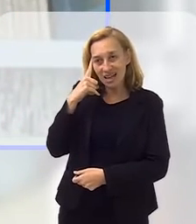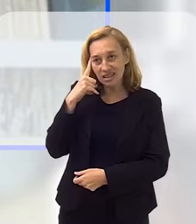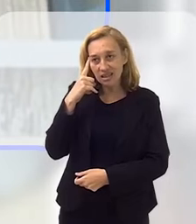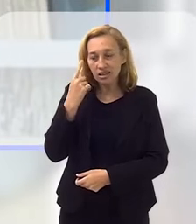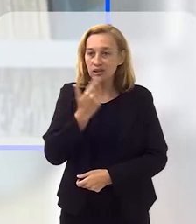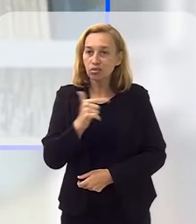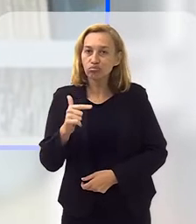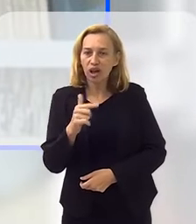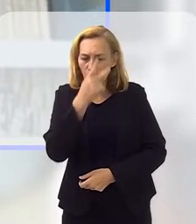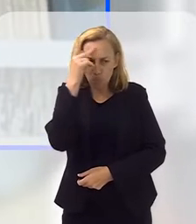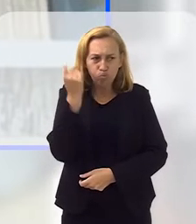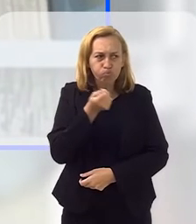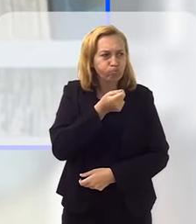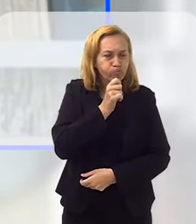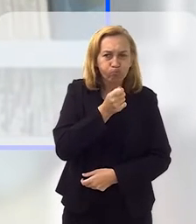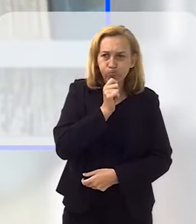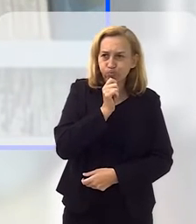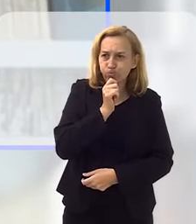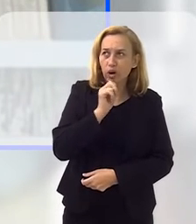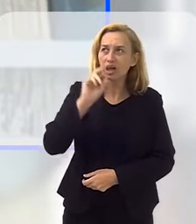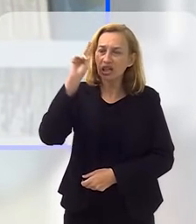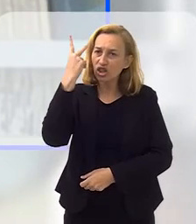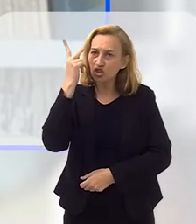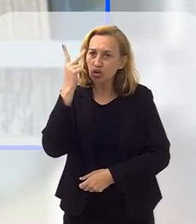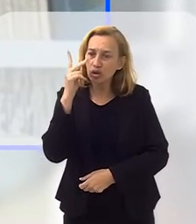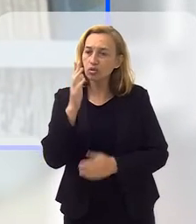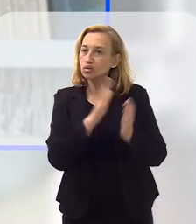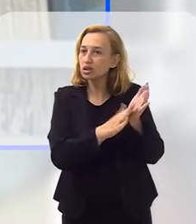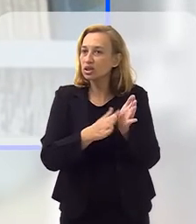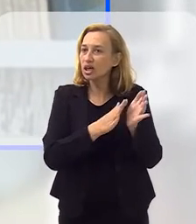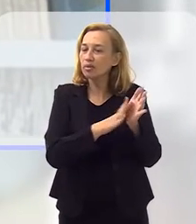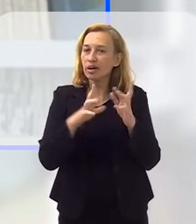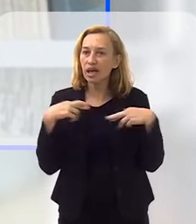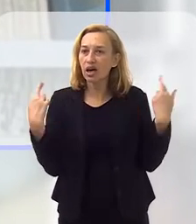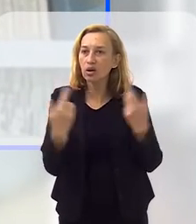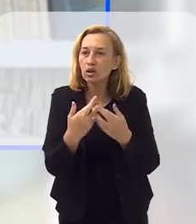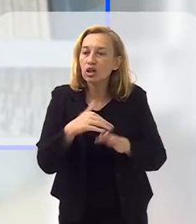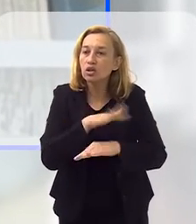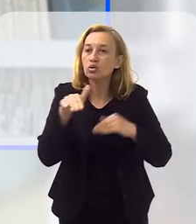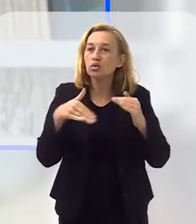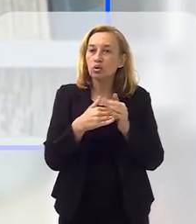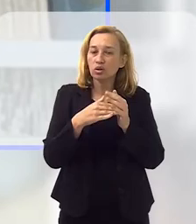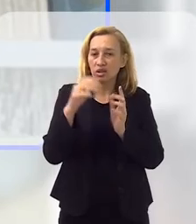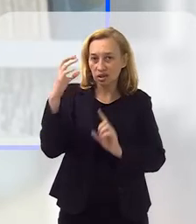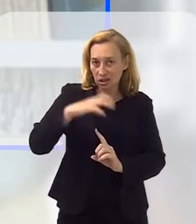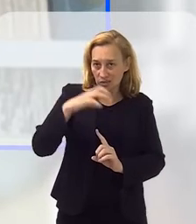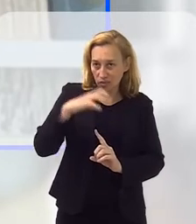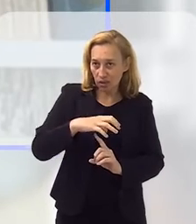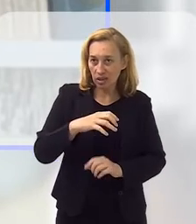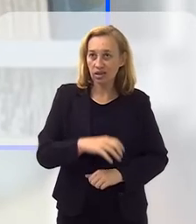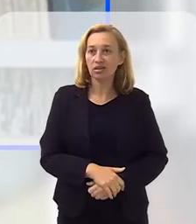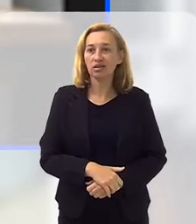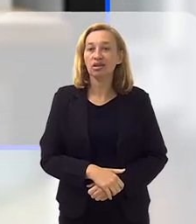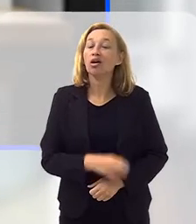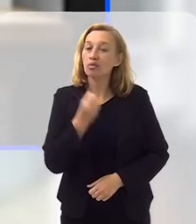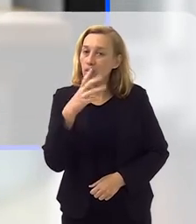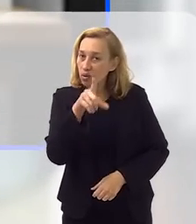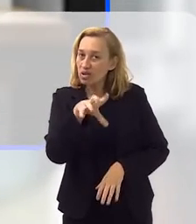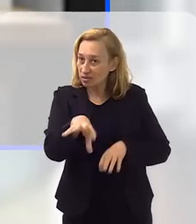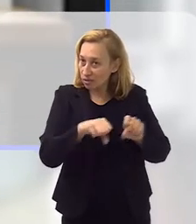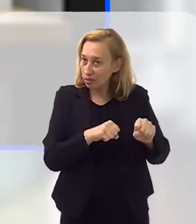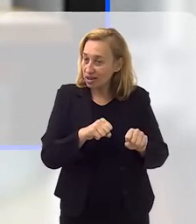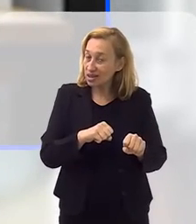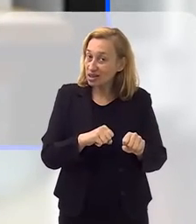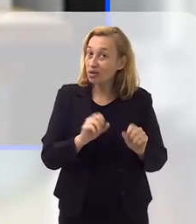pensar, não tem ninguém, nenhum nome na história do samba que reúna todas essas influências.